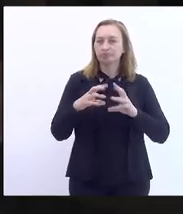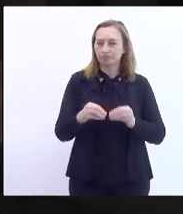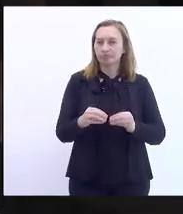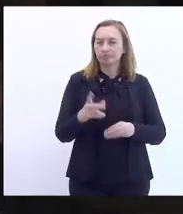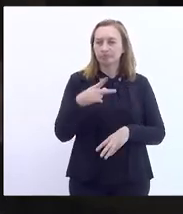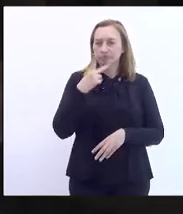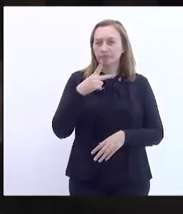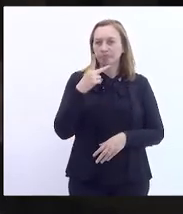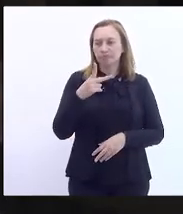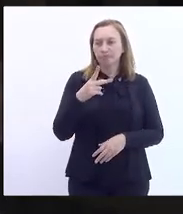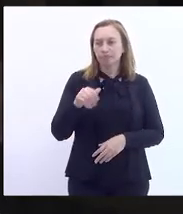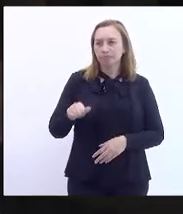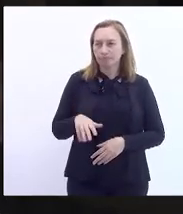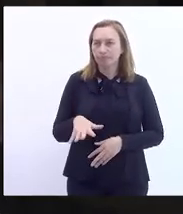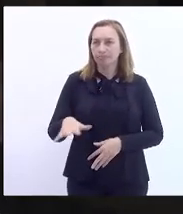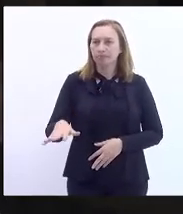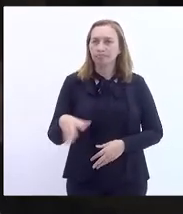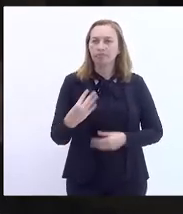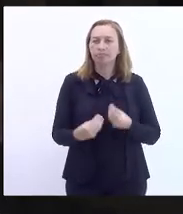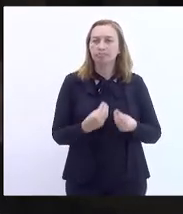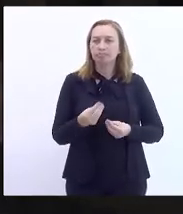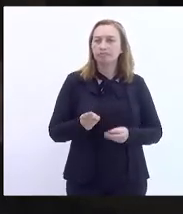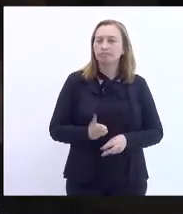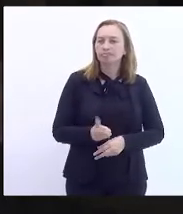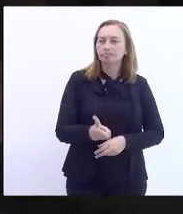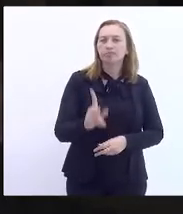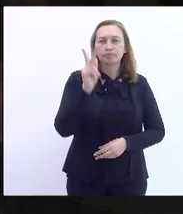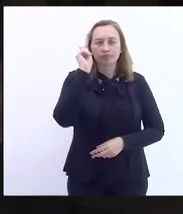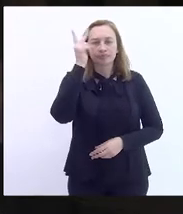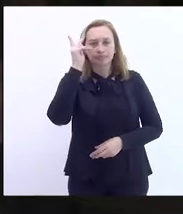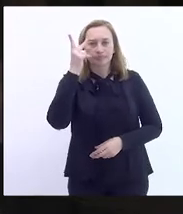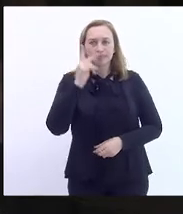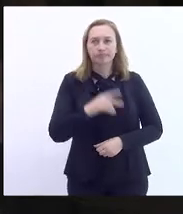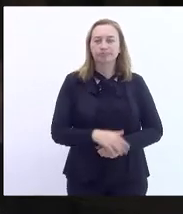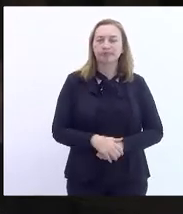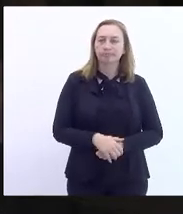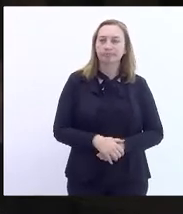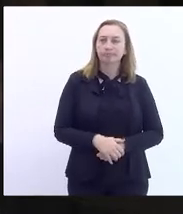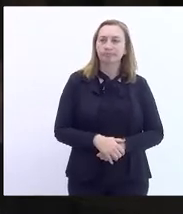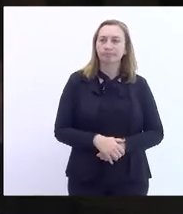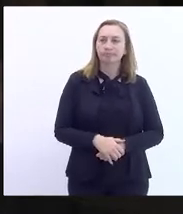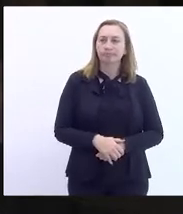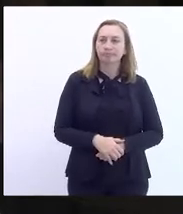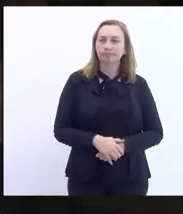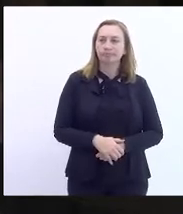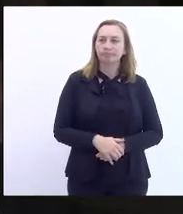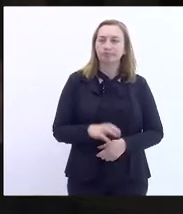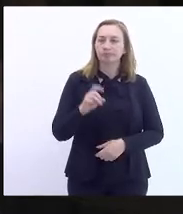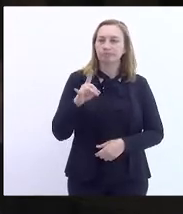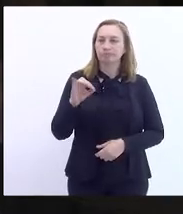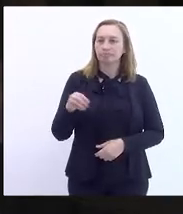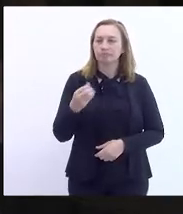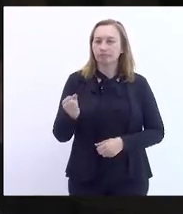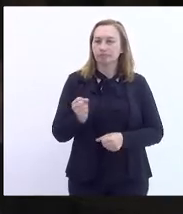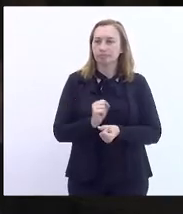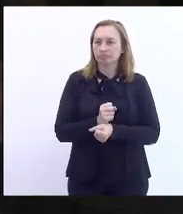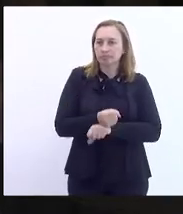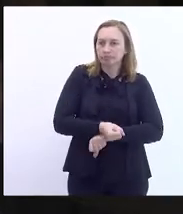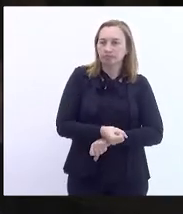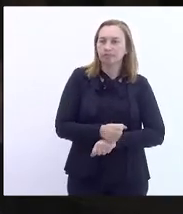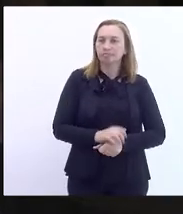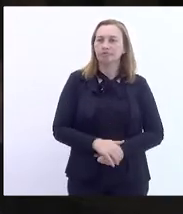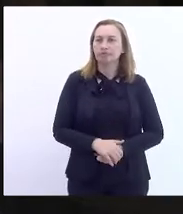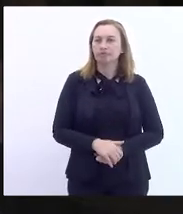foi falado pelas favelas né como uma continuidade histórica da nossa colonização escravocrata e